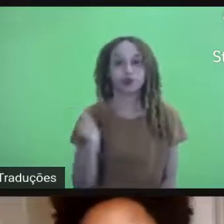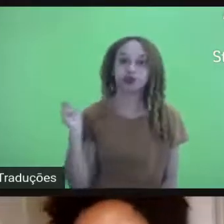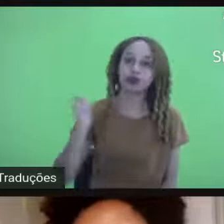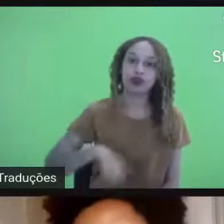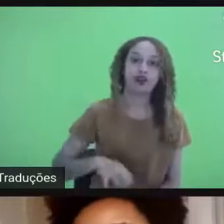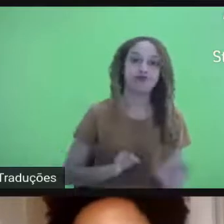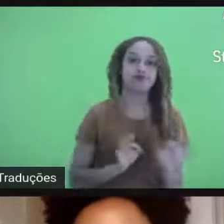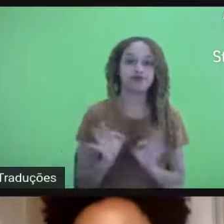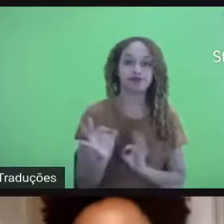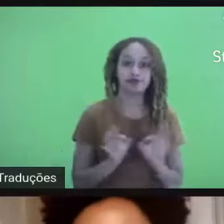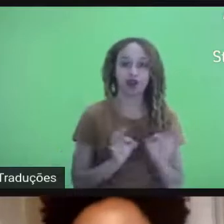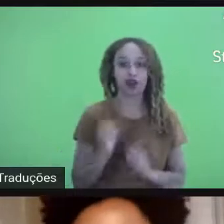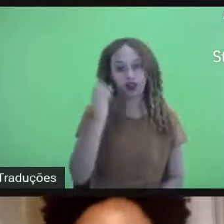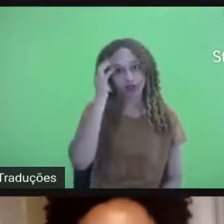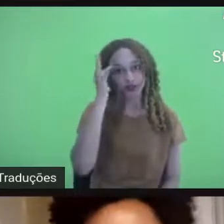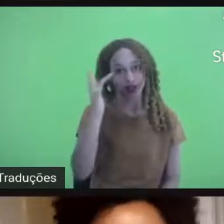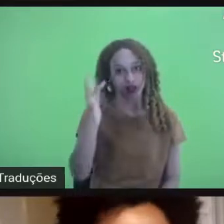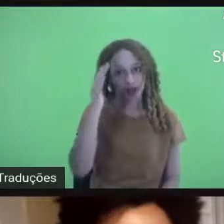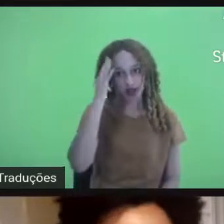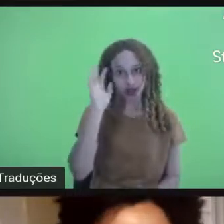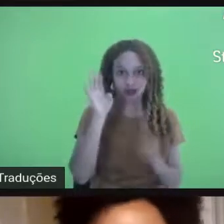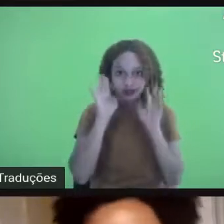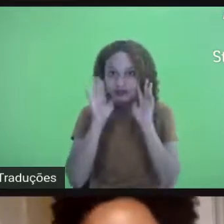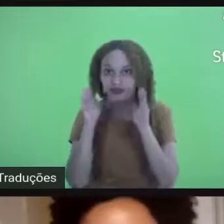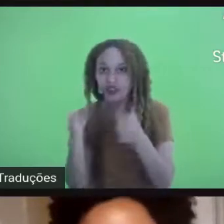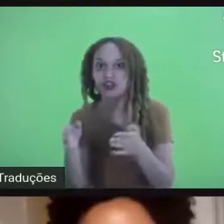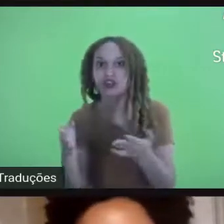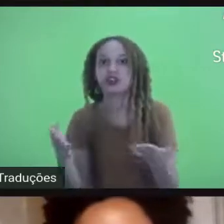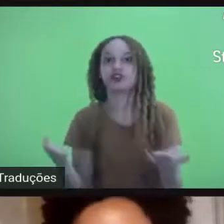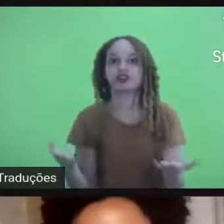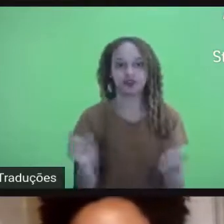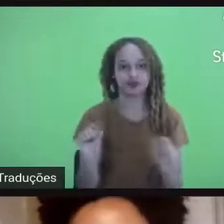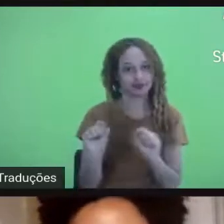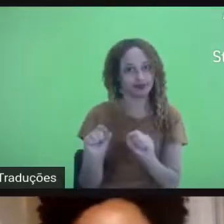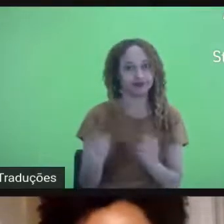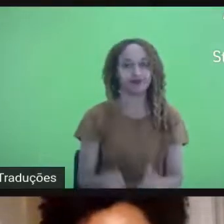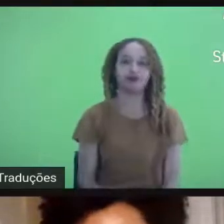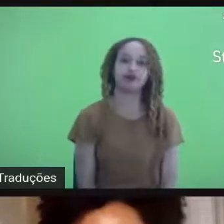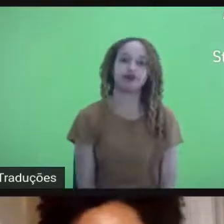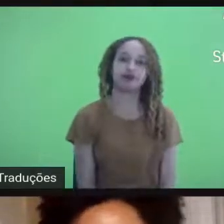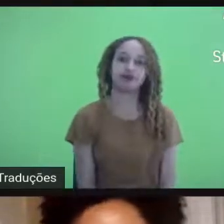projetos mais pensados, né, com relação a isso.